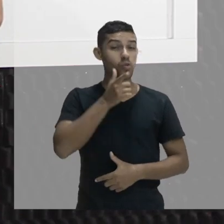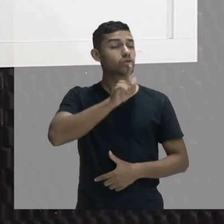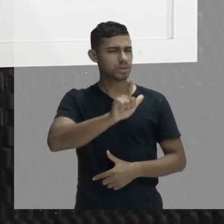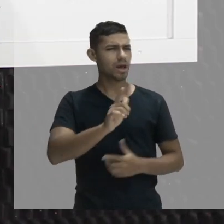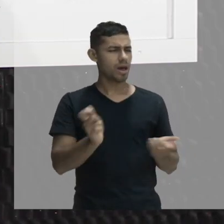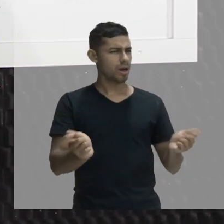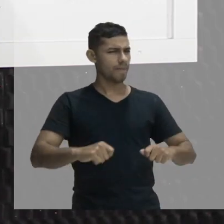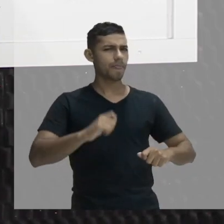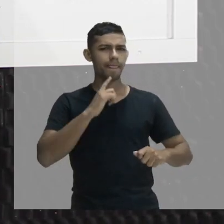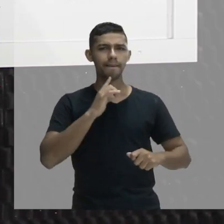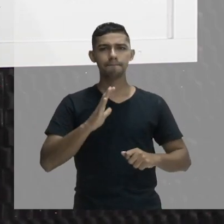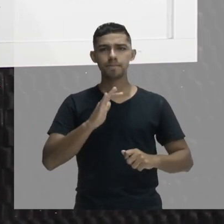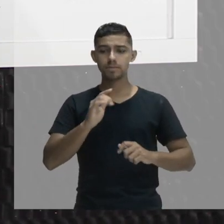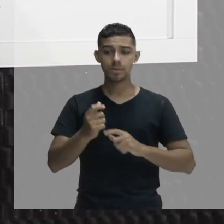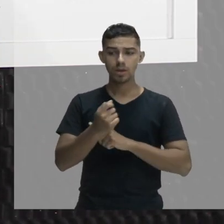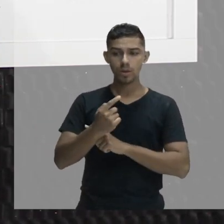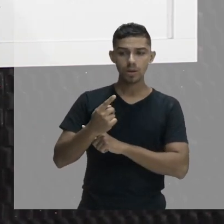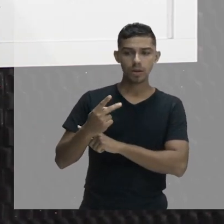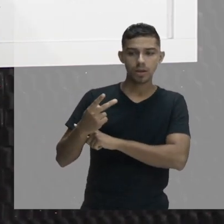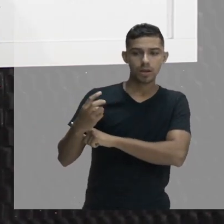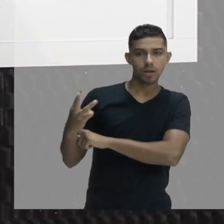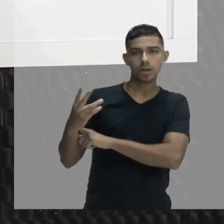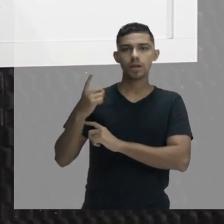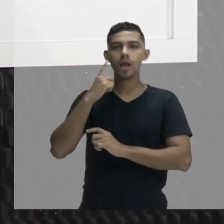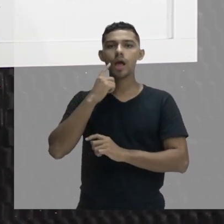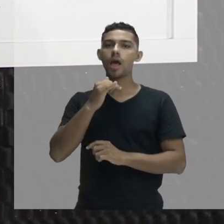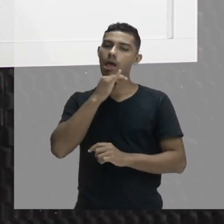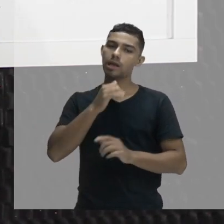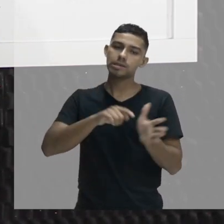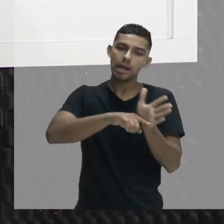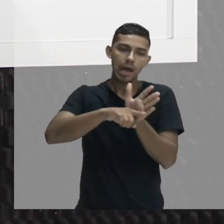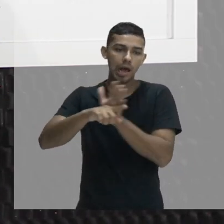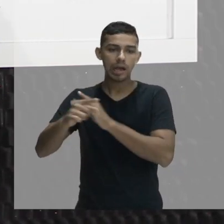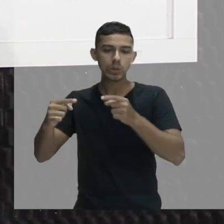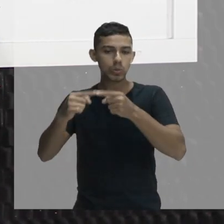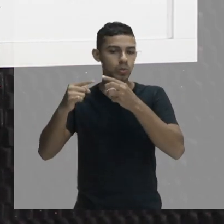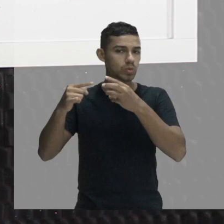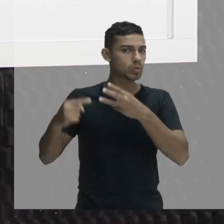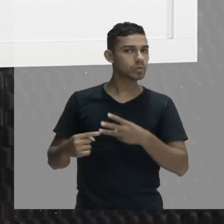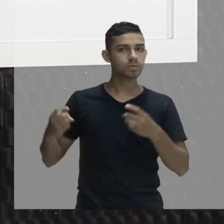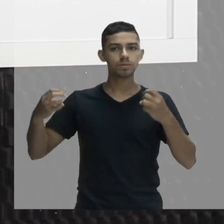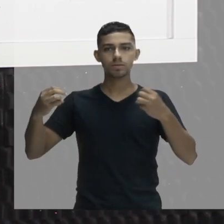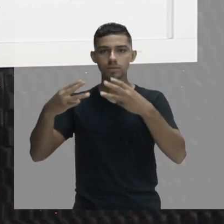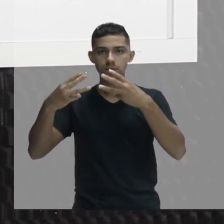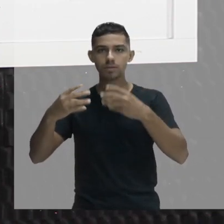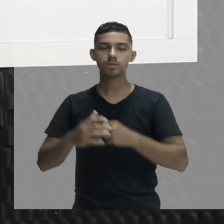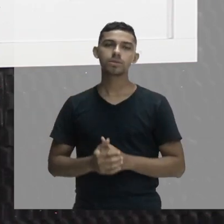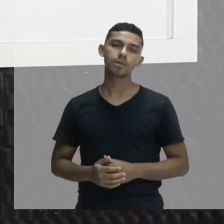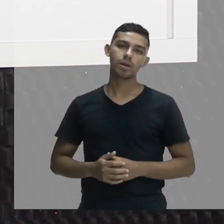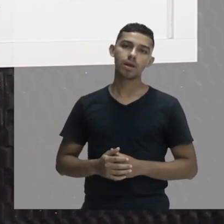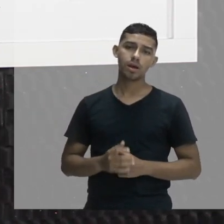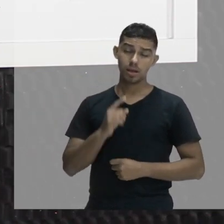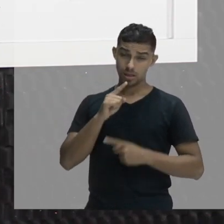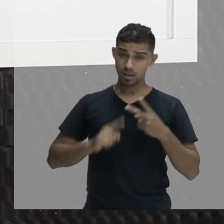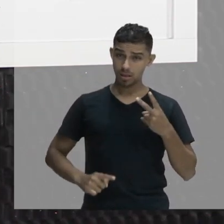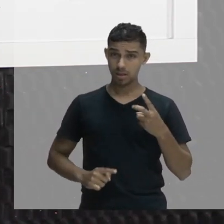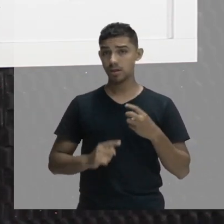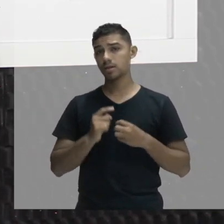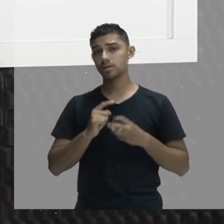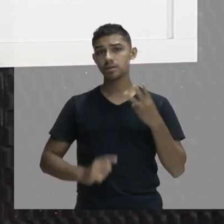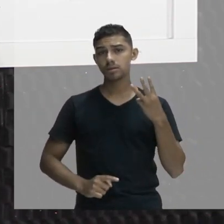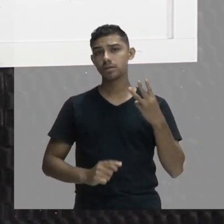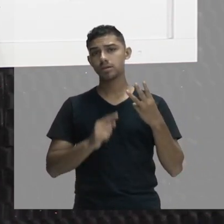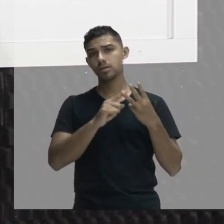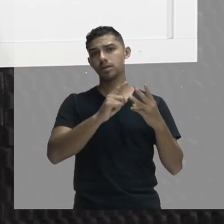pode resolver através da contagem, através da análise combinatória. Tá? Na verdade, existem 3 tipos de